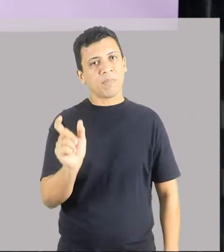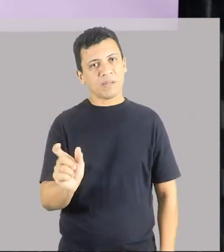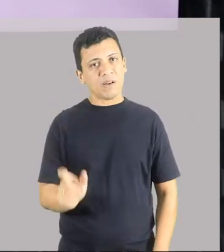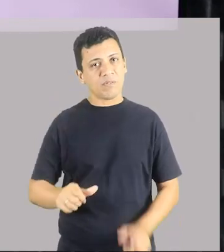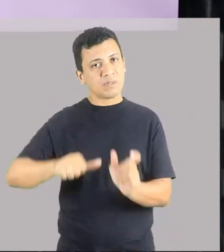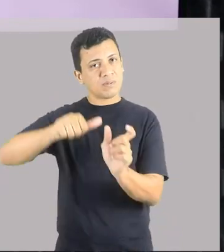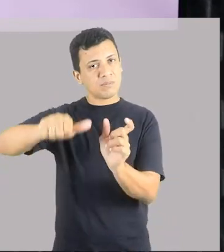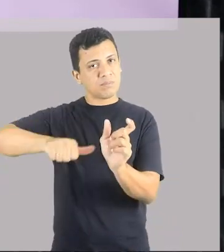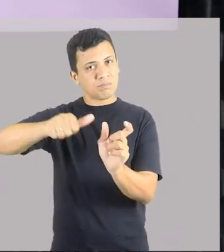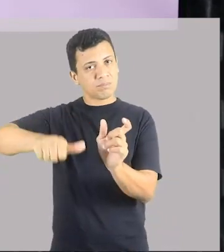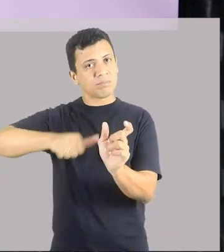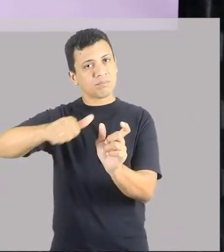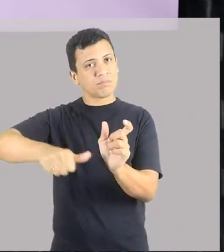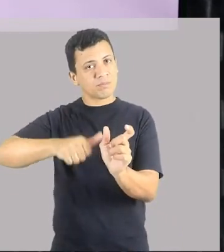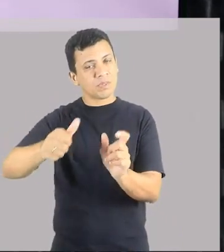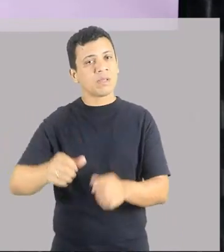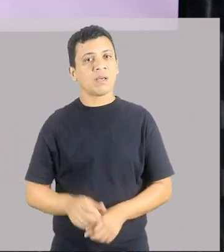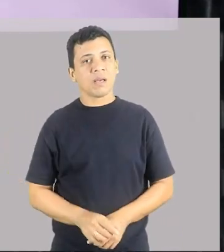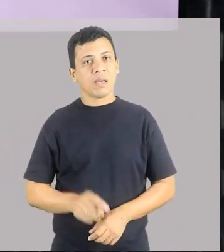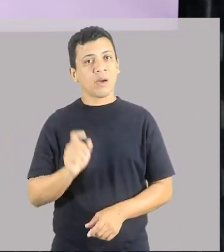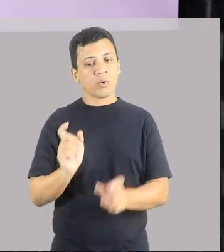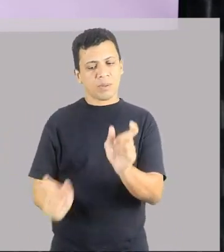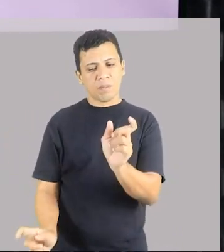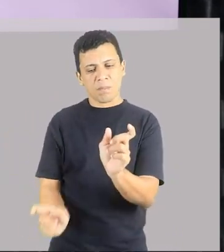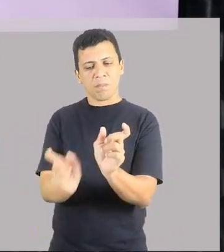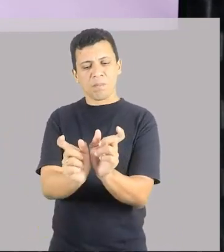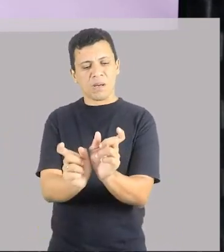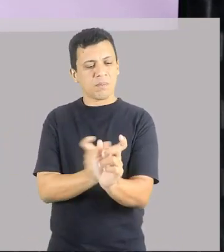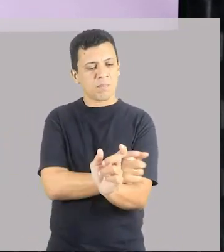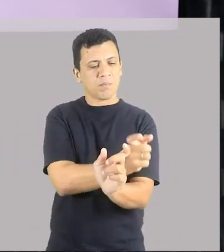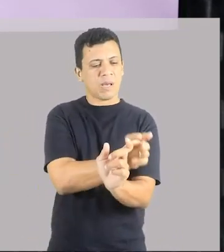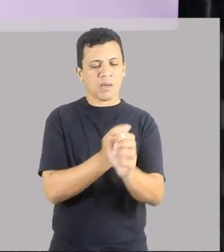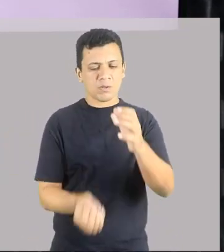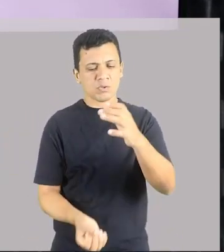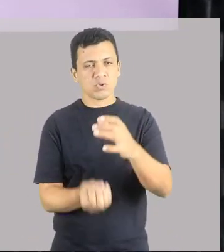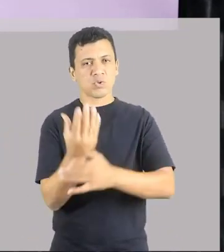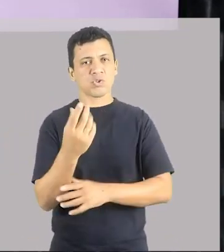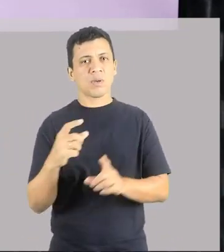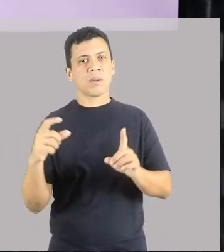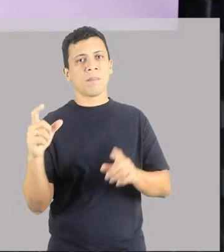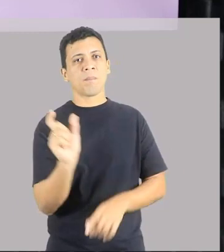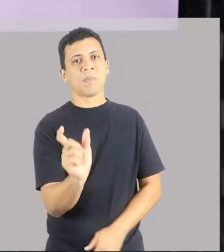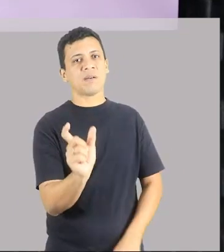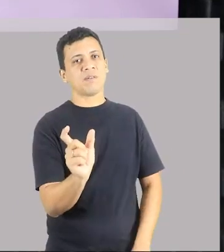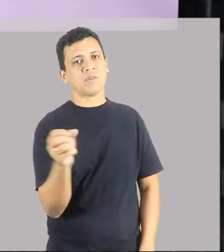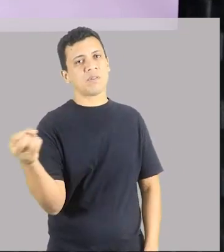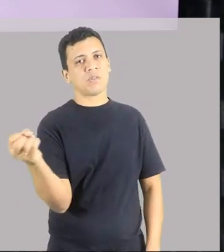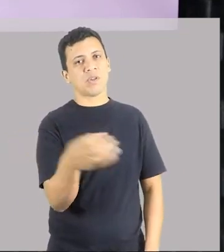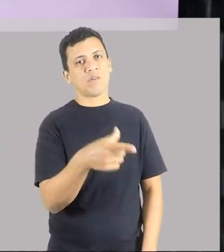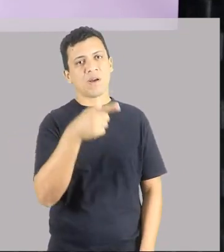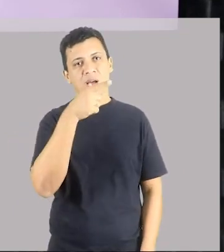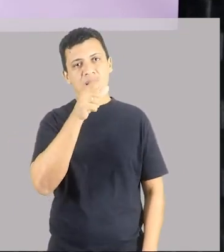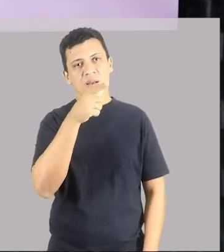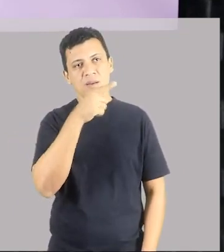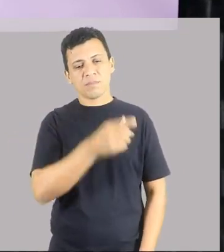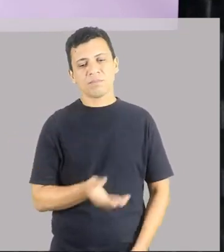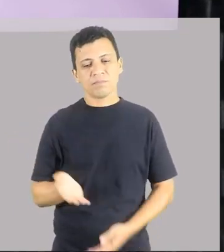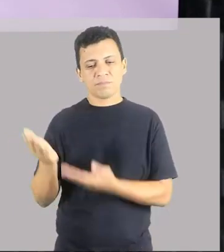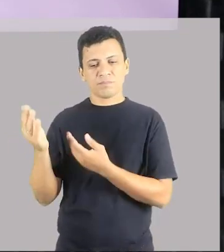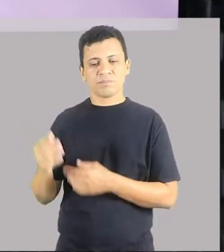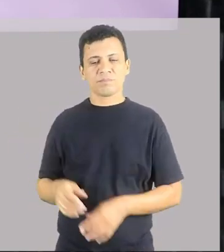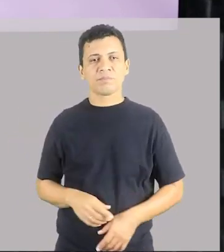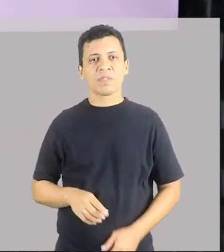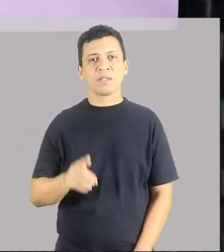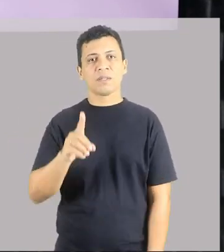derivadas são elementos que eu agrego ao Radical para formar novas palavras na língua olha os exemplos aqui ó desleal